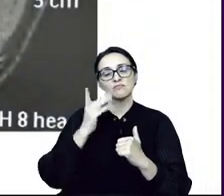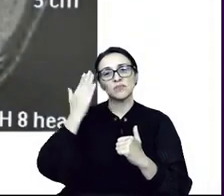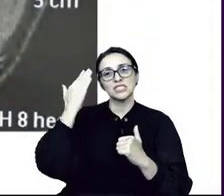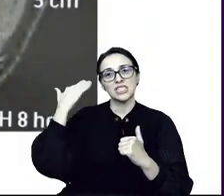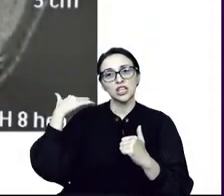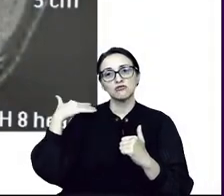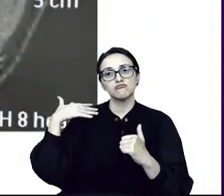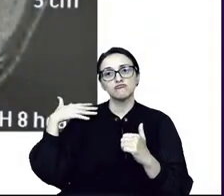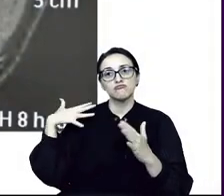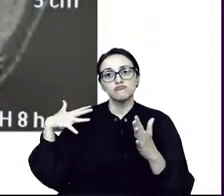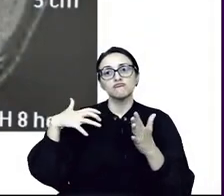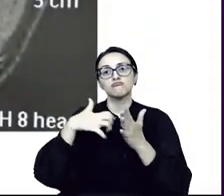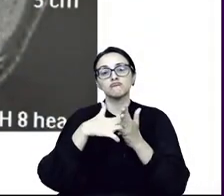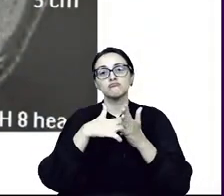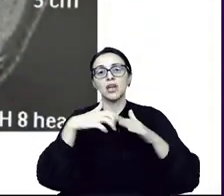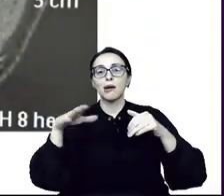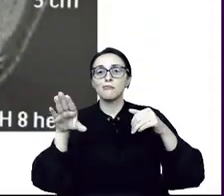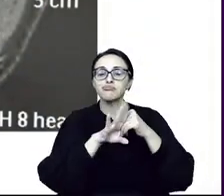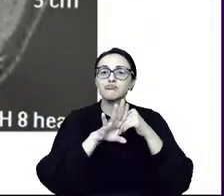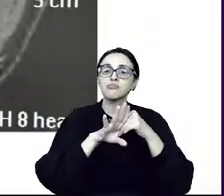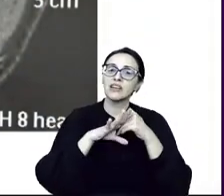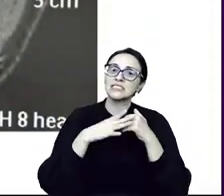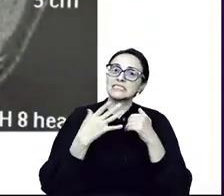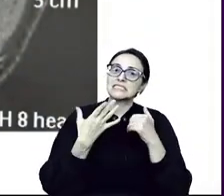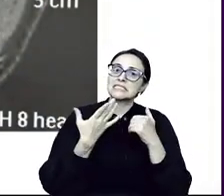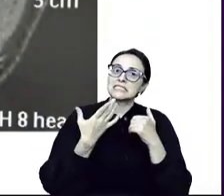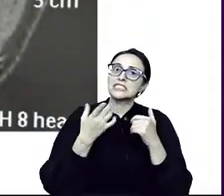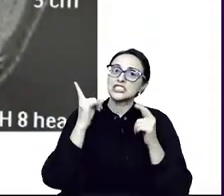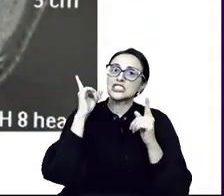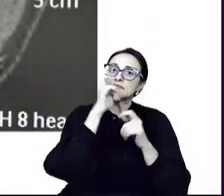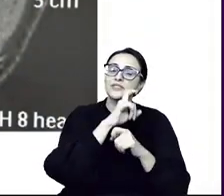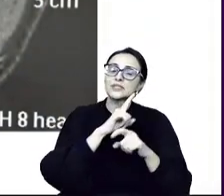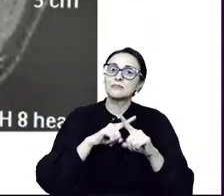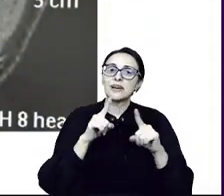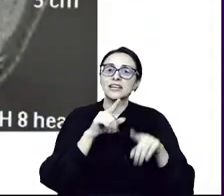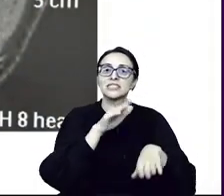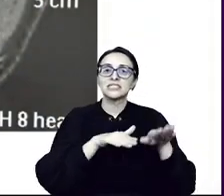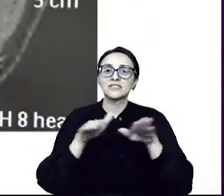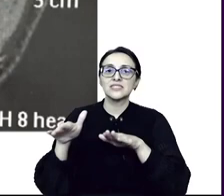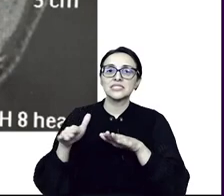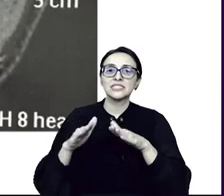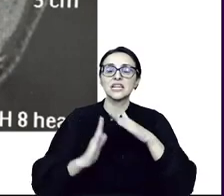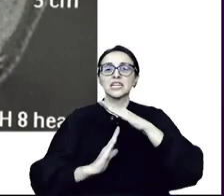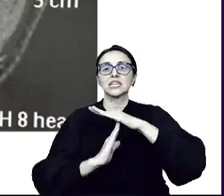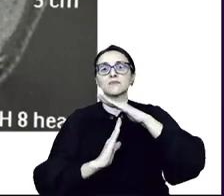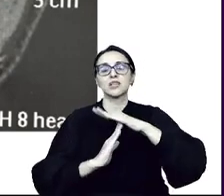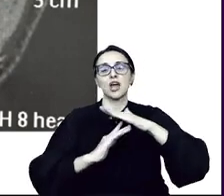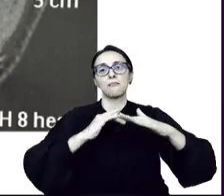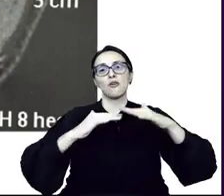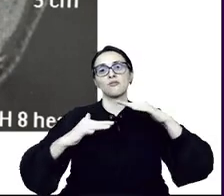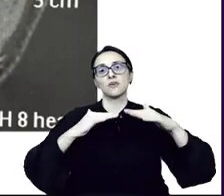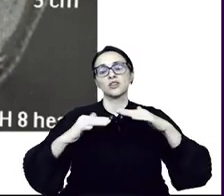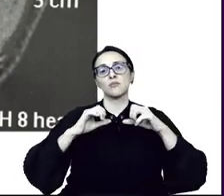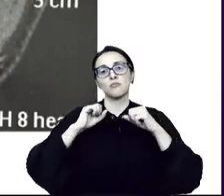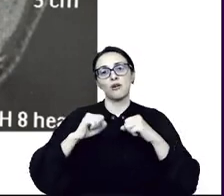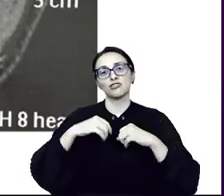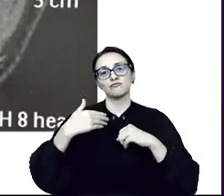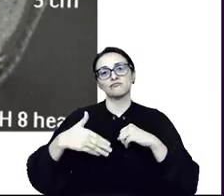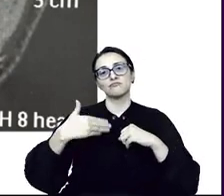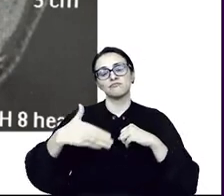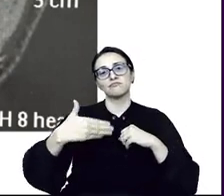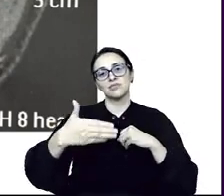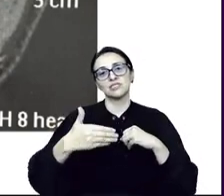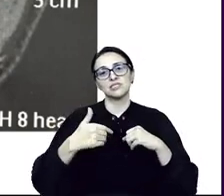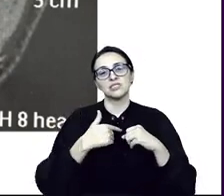lesão anterior, é difícil, mas que às vezes a limitação de movimento às vezes pode levar a essa